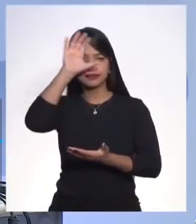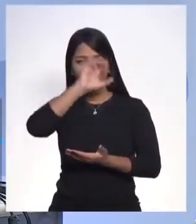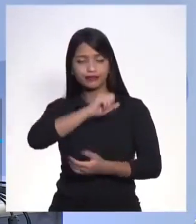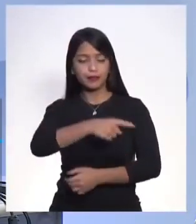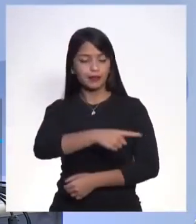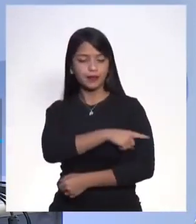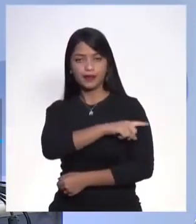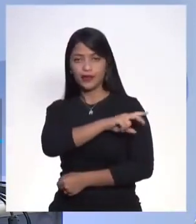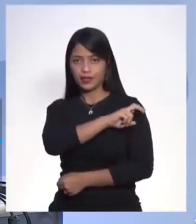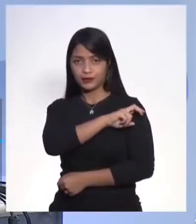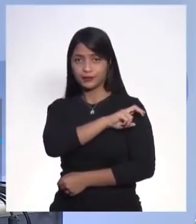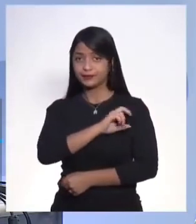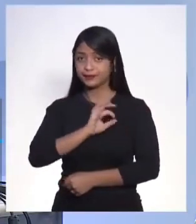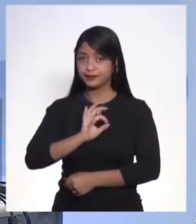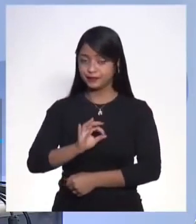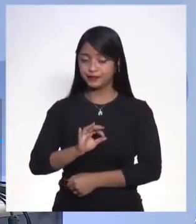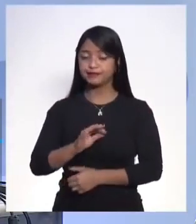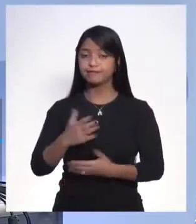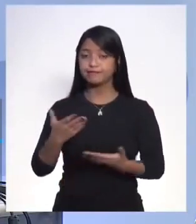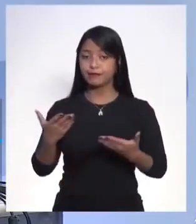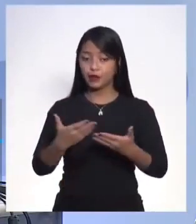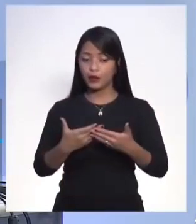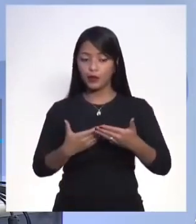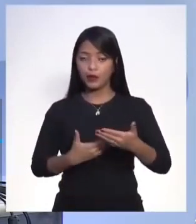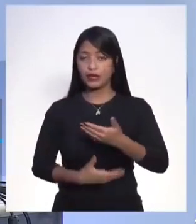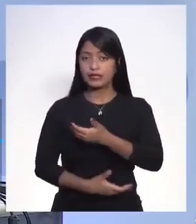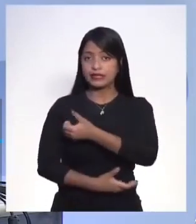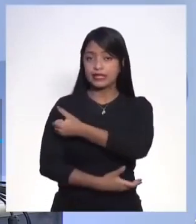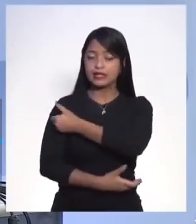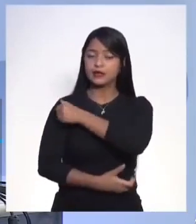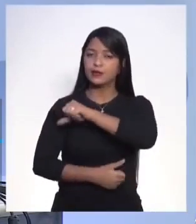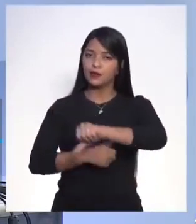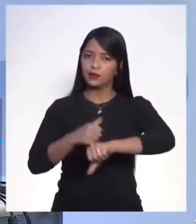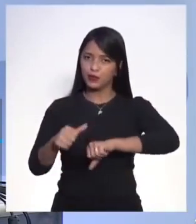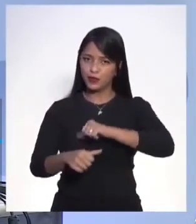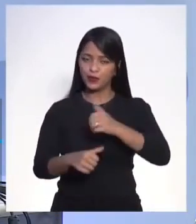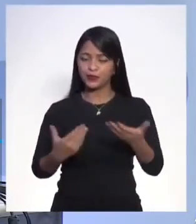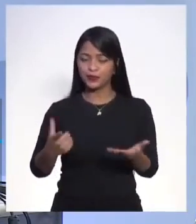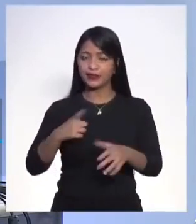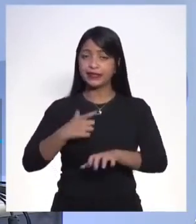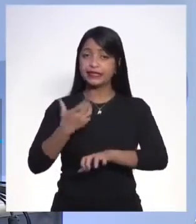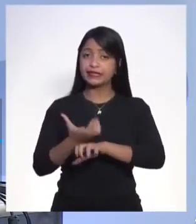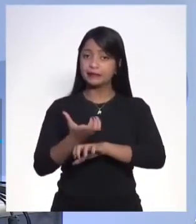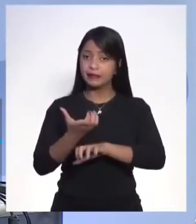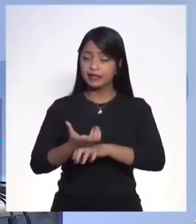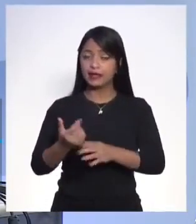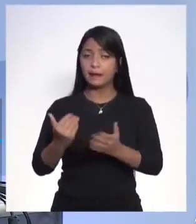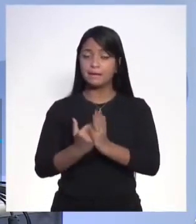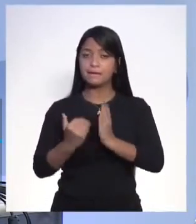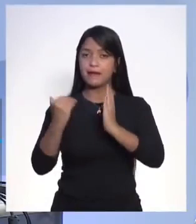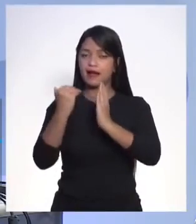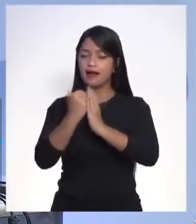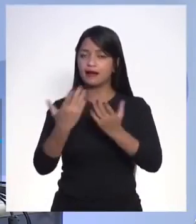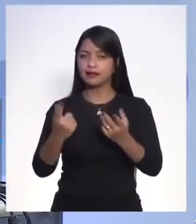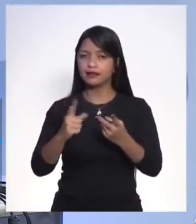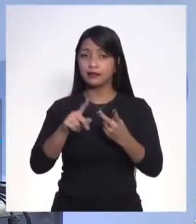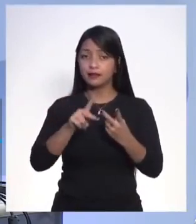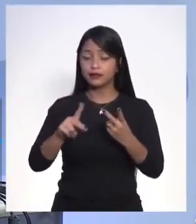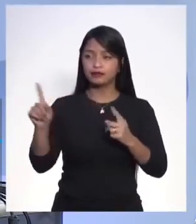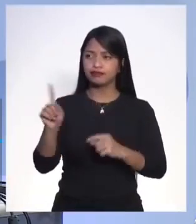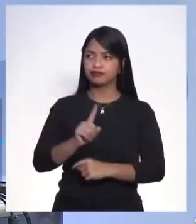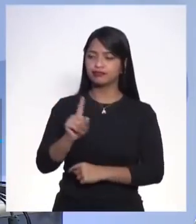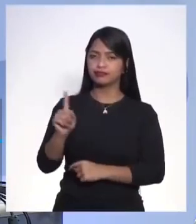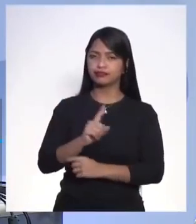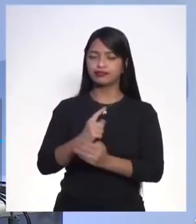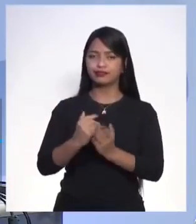aí as coisas mudam um pouco, as matérias são mais divididas, temos mais professores, abordagens diferentes.